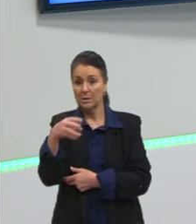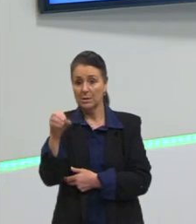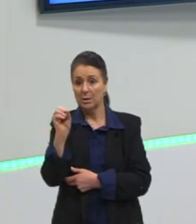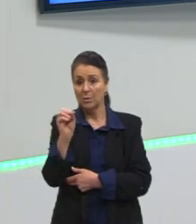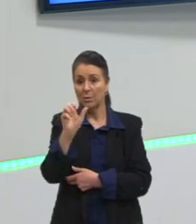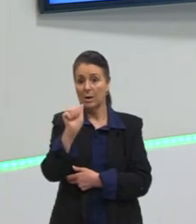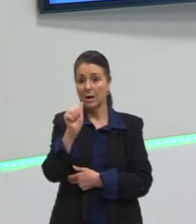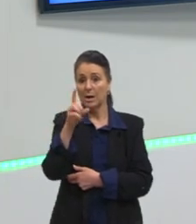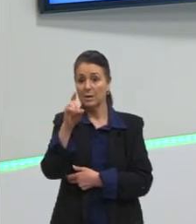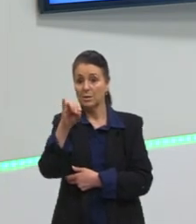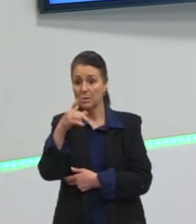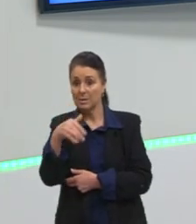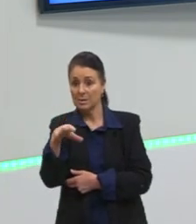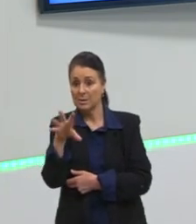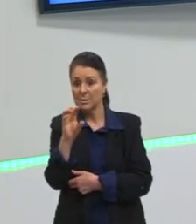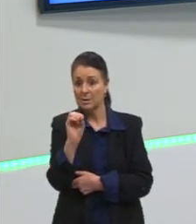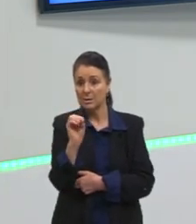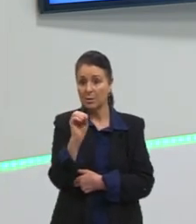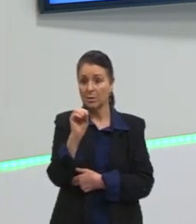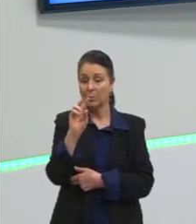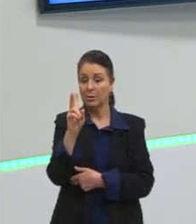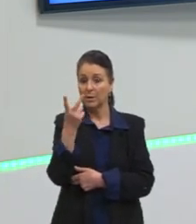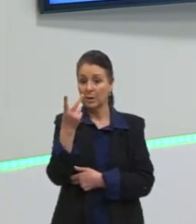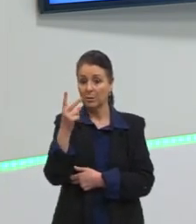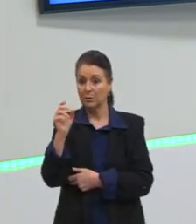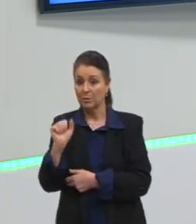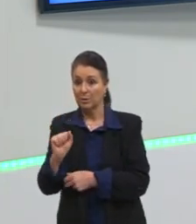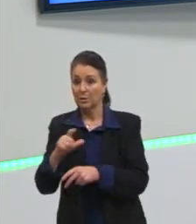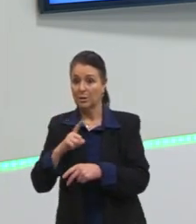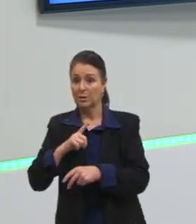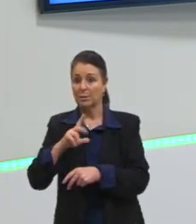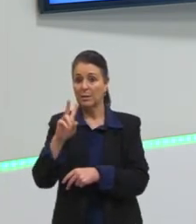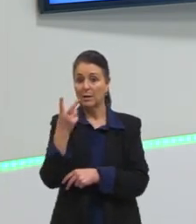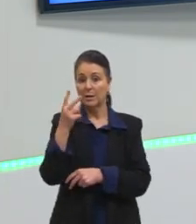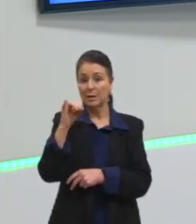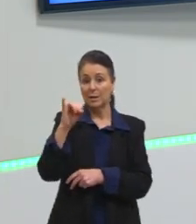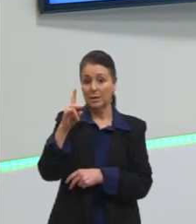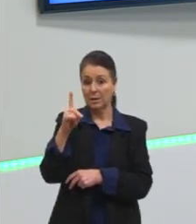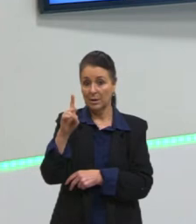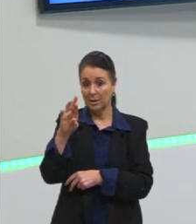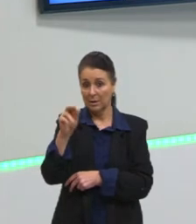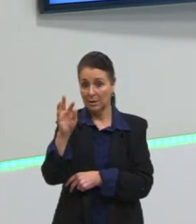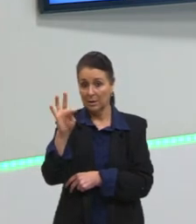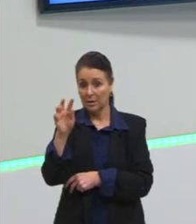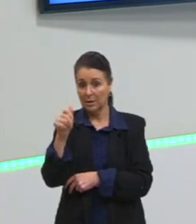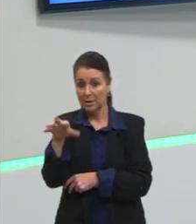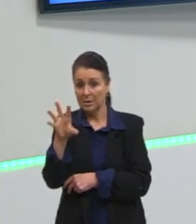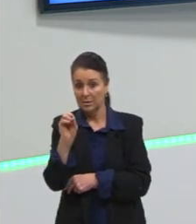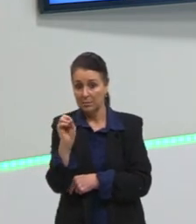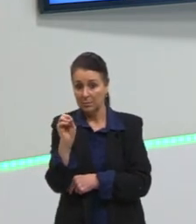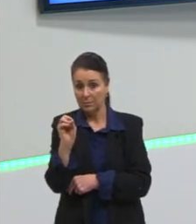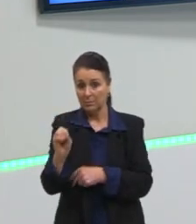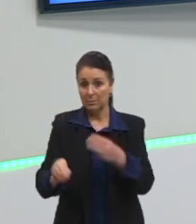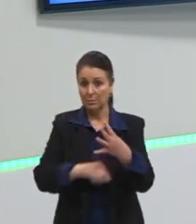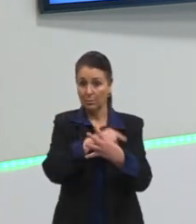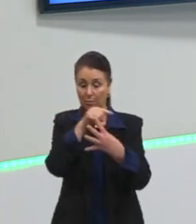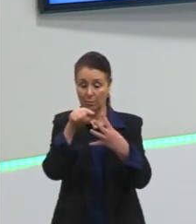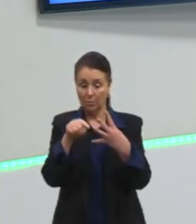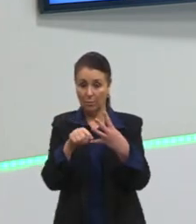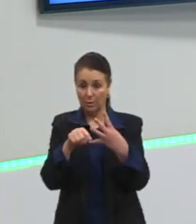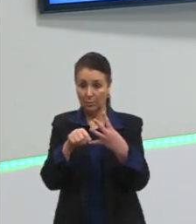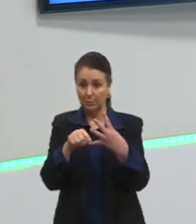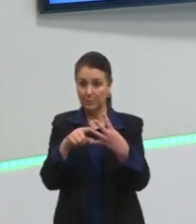a hidratação quando a gente Olha esses nomes a gente pensa meu Deus né que tanta coisa mas todos esses esses